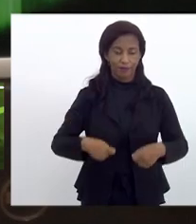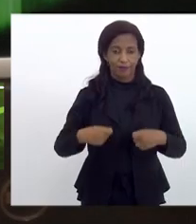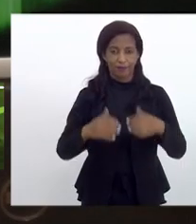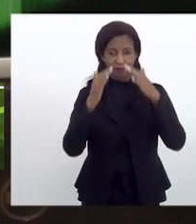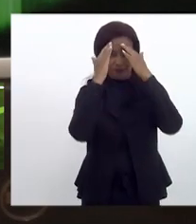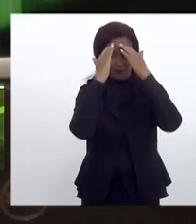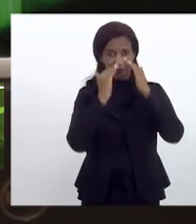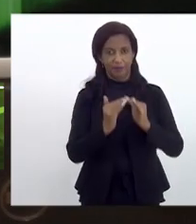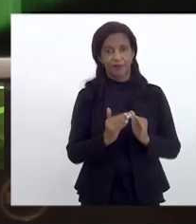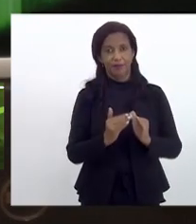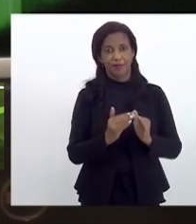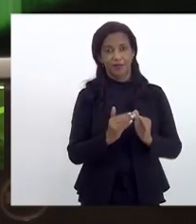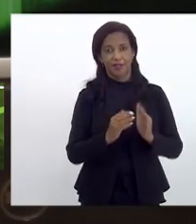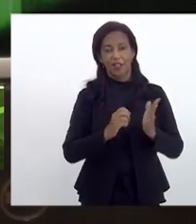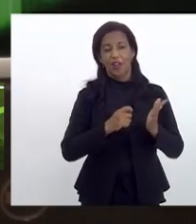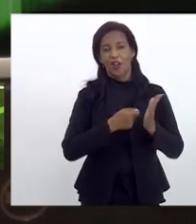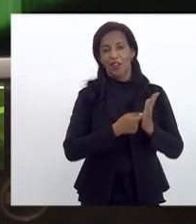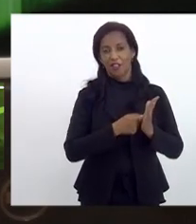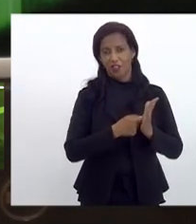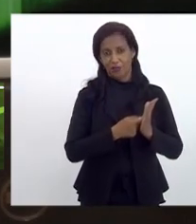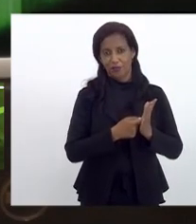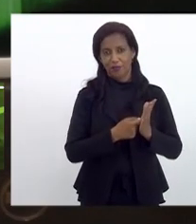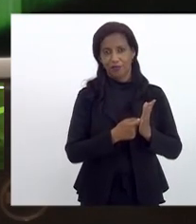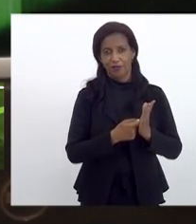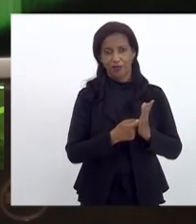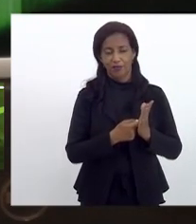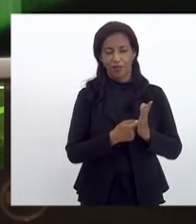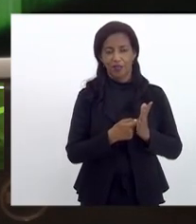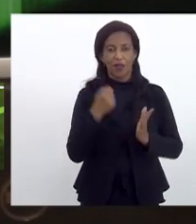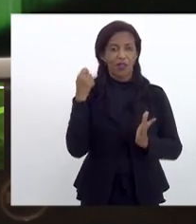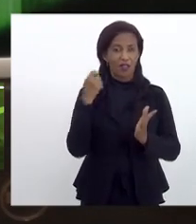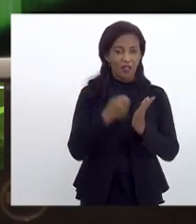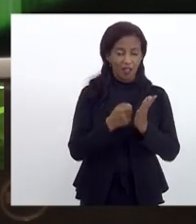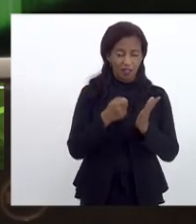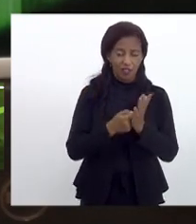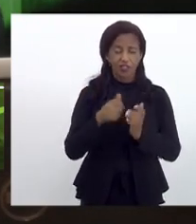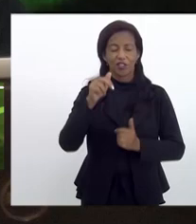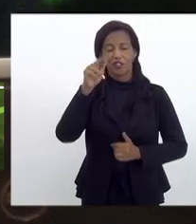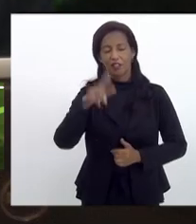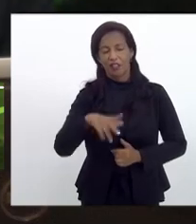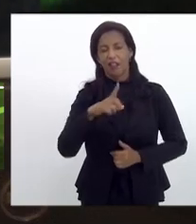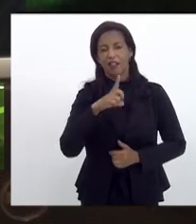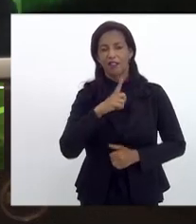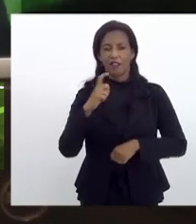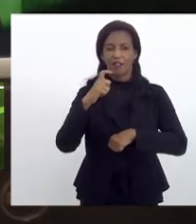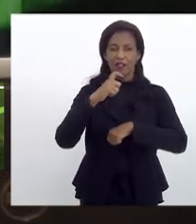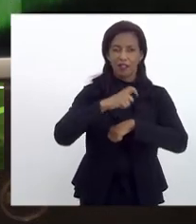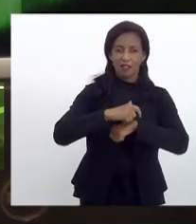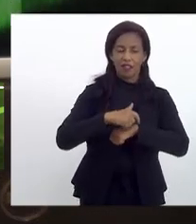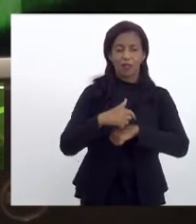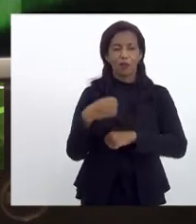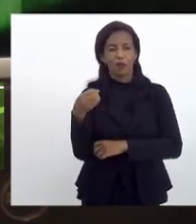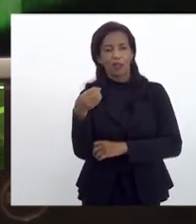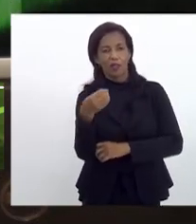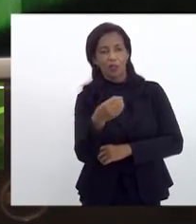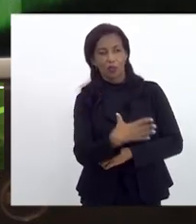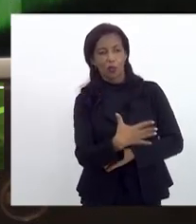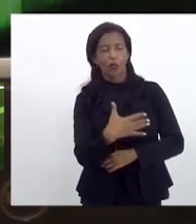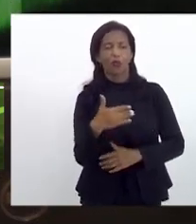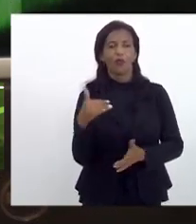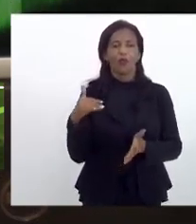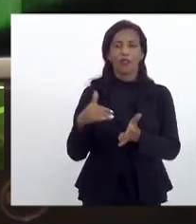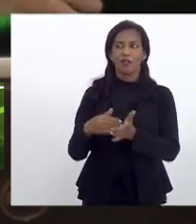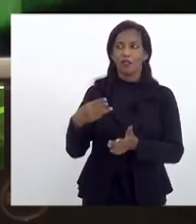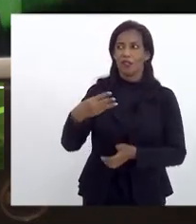Então Uma coisa é a gente já garantir Quem tem progressão Quem entrou agora Quem vai entrar até 31 de